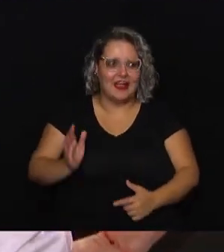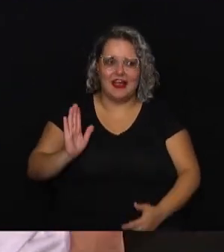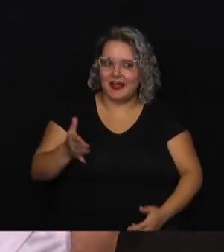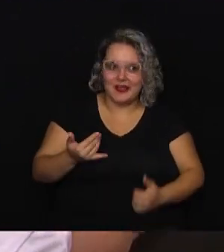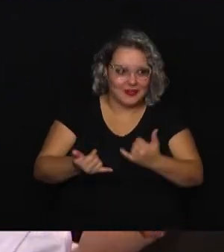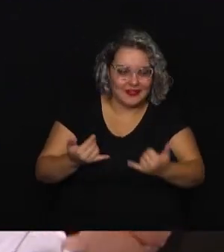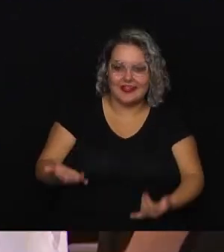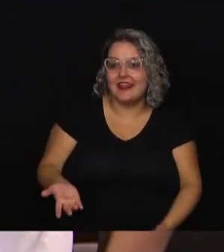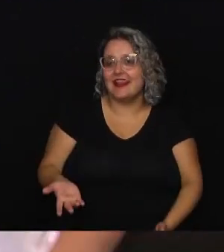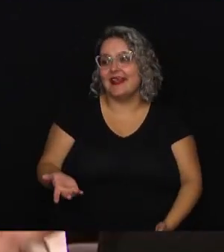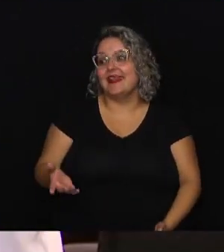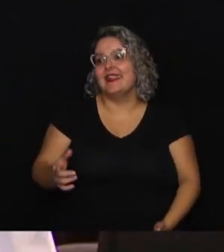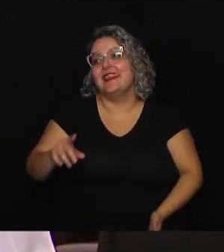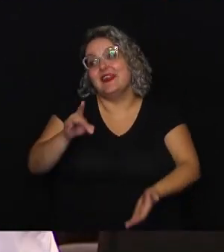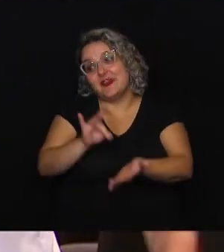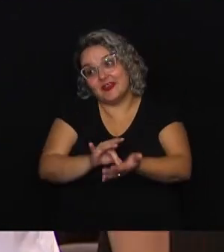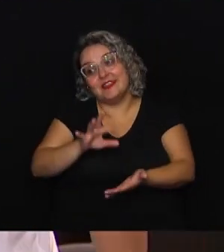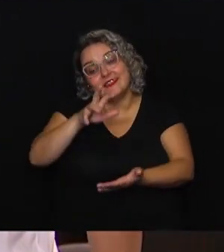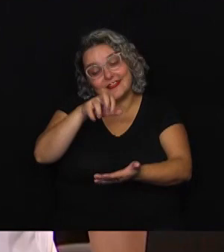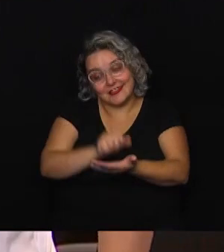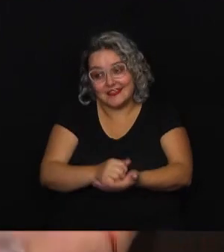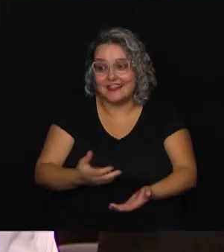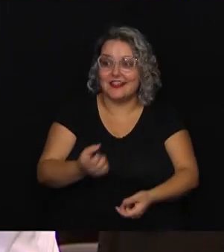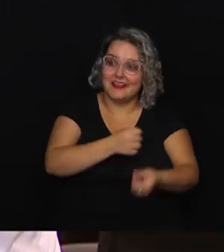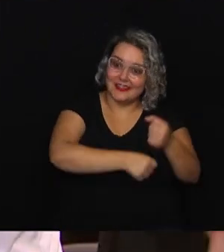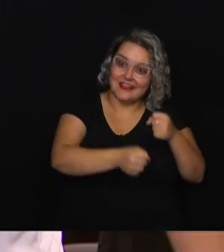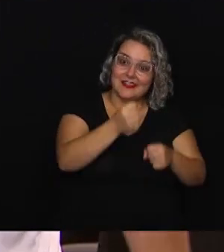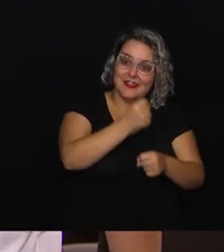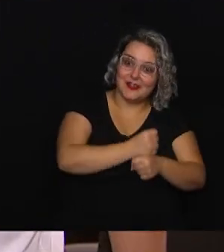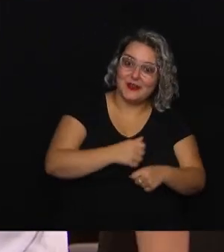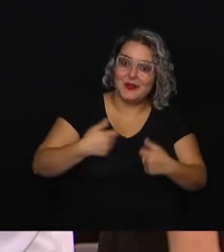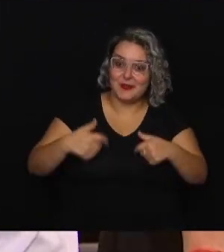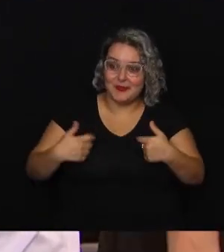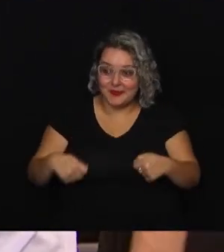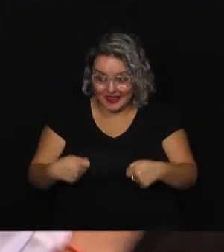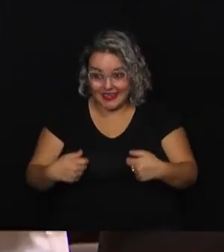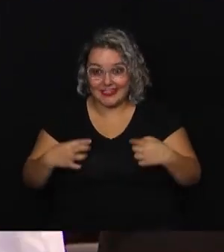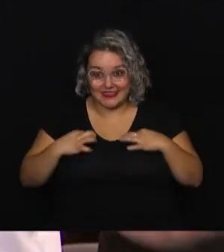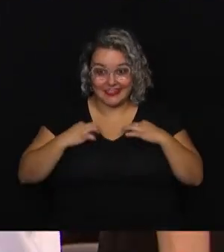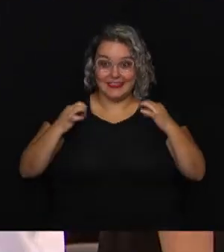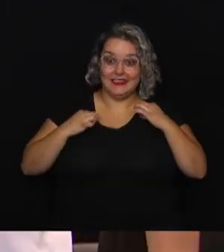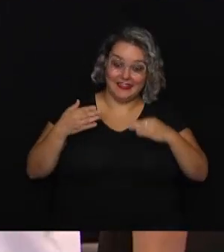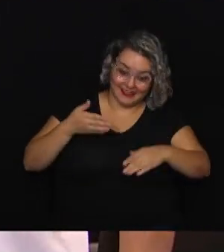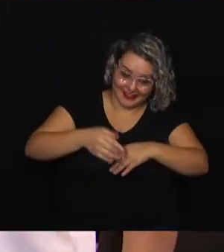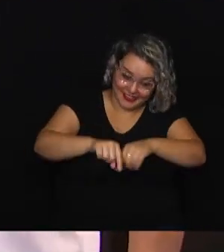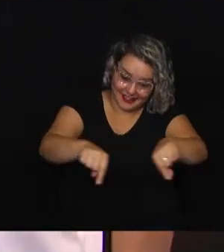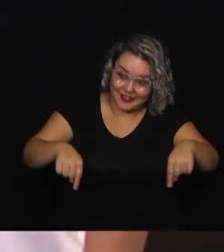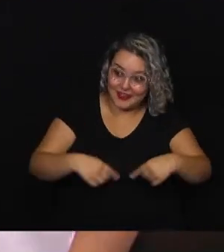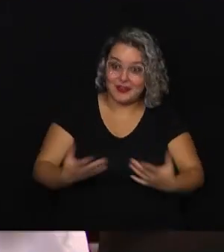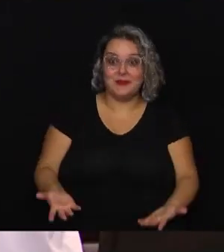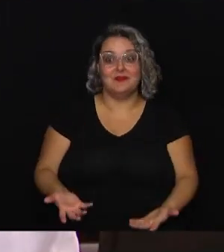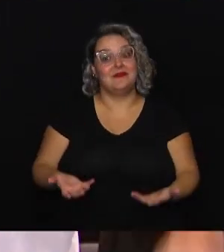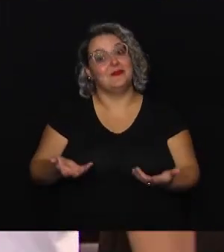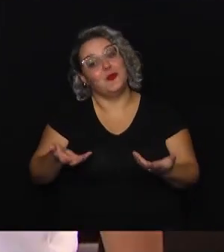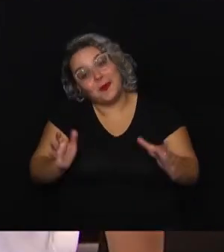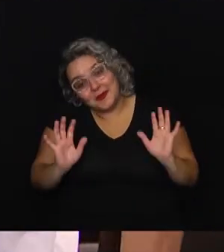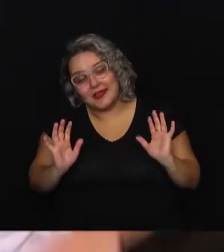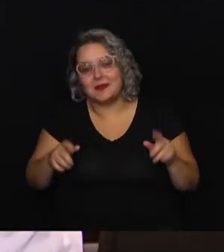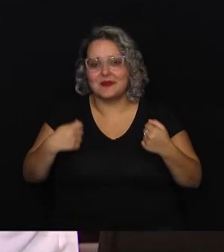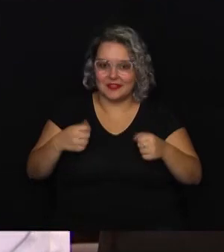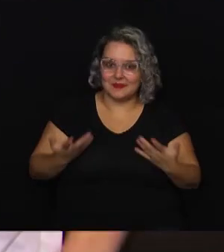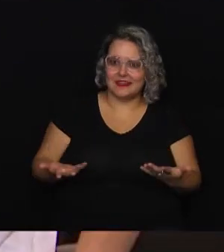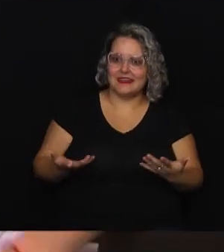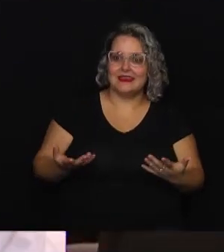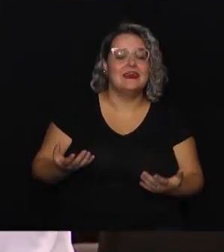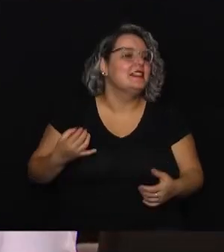Na verdade eu tô inscrita, né? O ano passado a gente teve um contratempo, eu precisei vestir o uniforme e ir pra quadra, né? Não é o que eu gostaria, mas se precisar, mas se